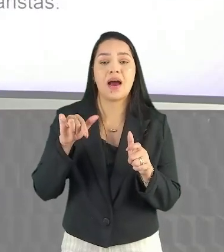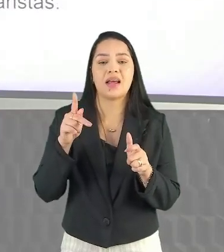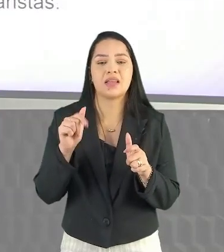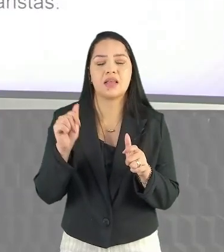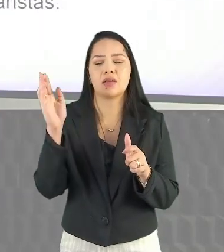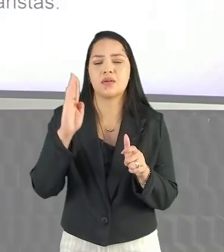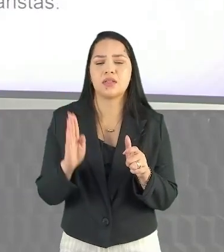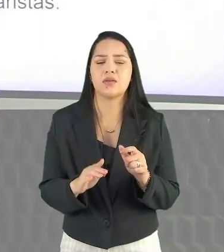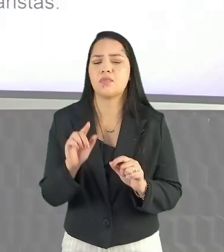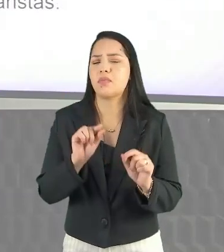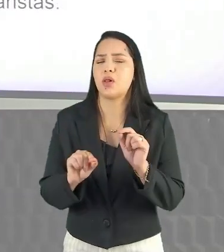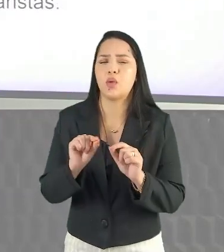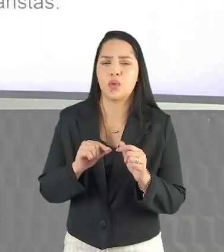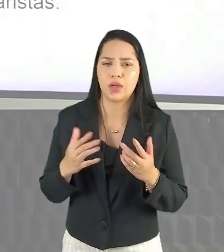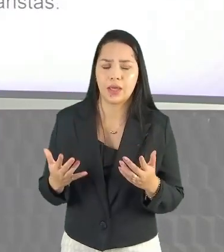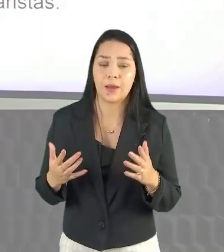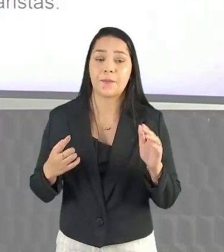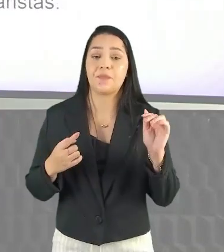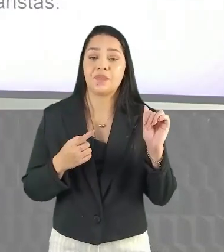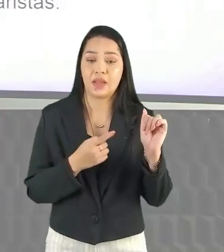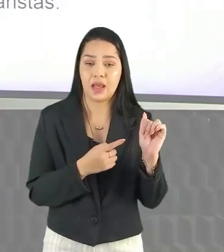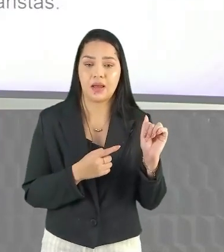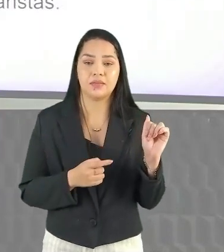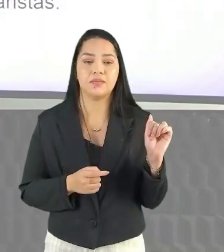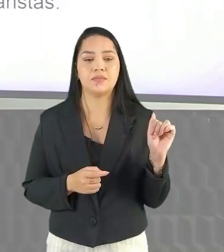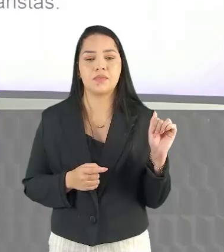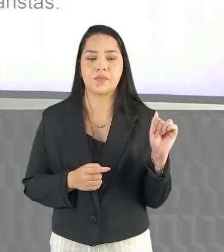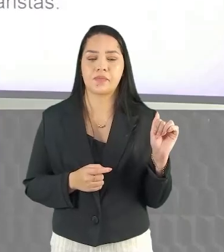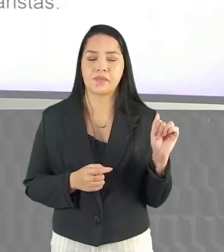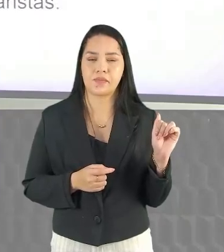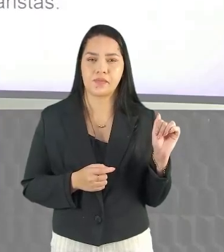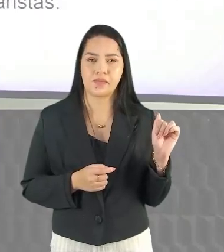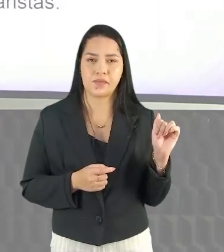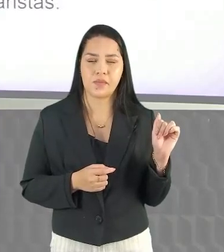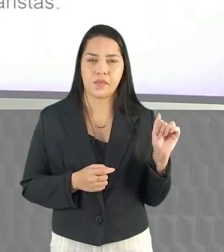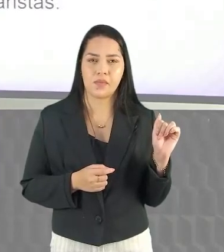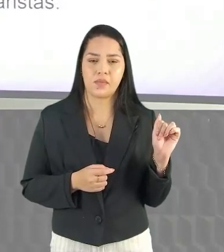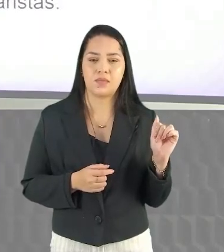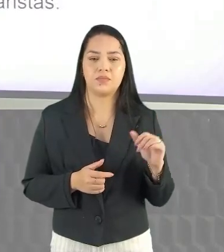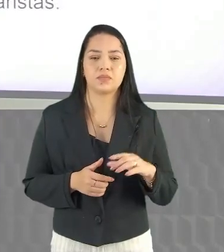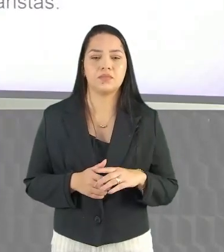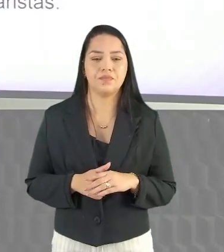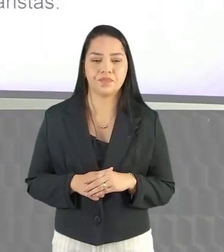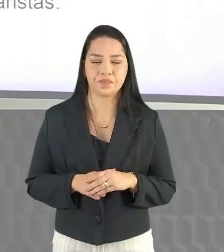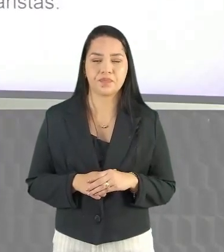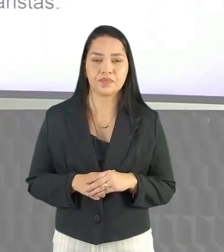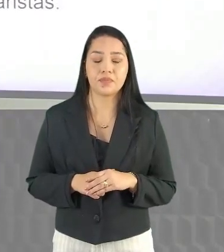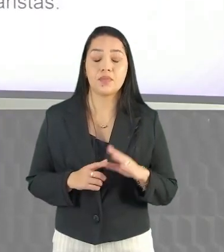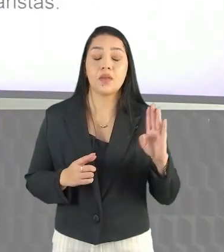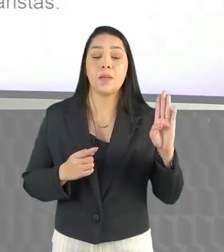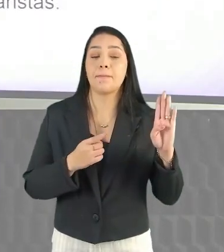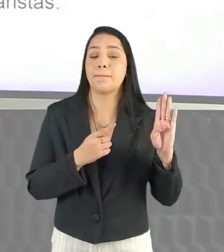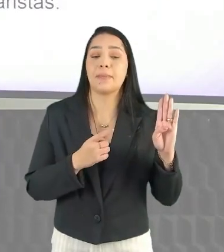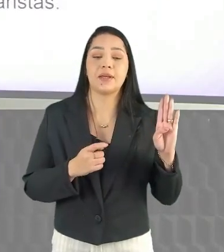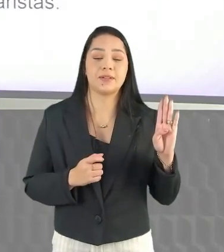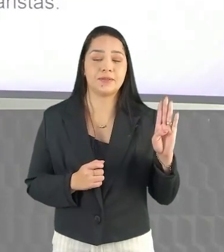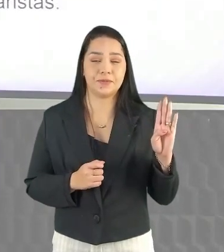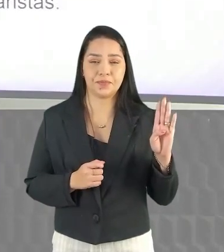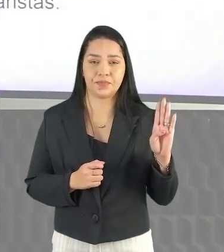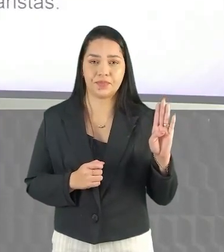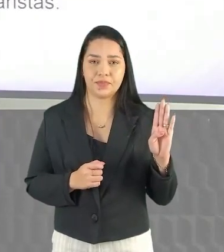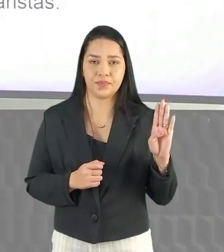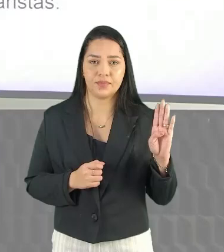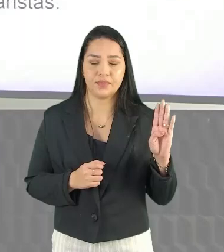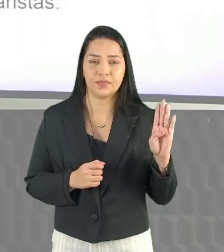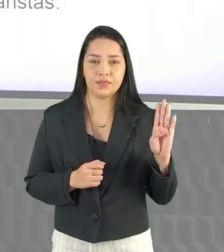Brasil pelo, letra A, engajamento de civis analfabetos após a emergência de guerras externas. A letra B, a insatisfação